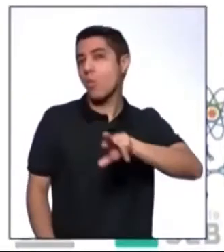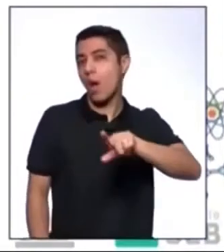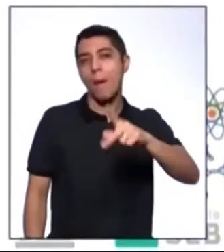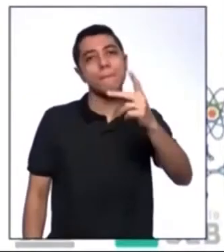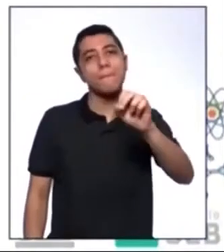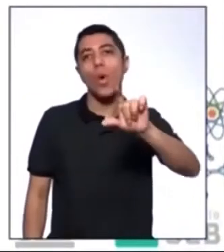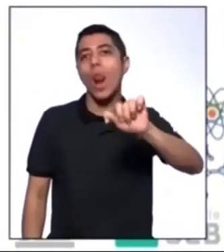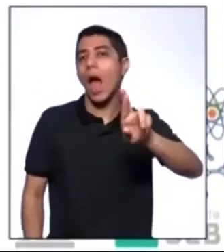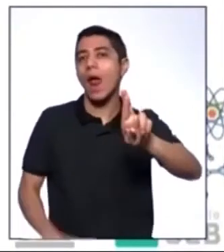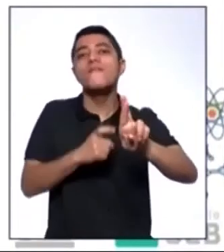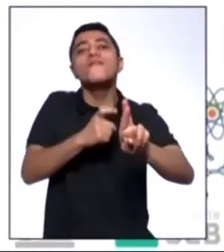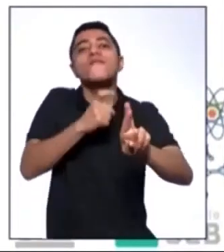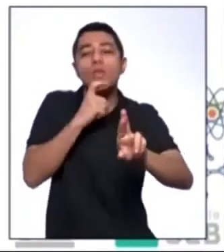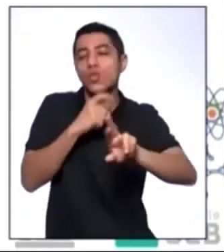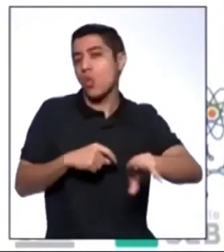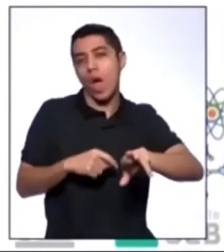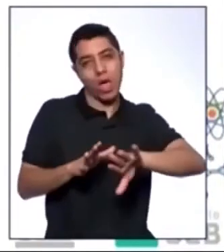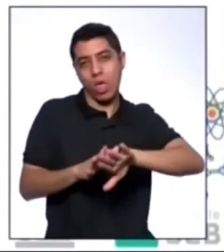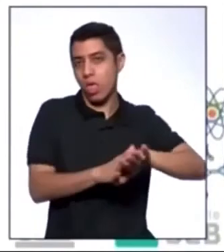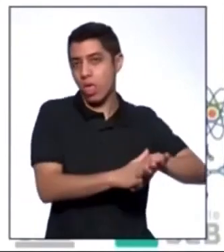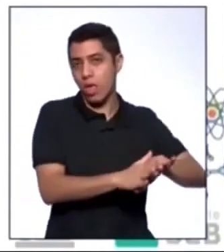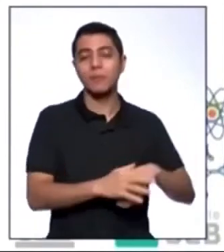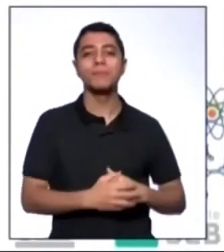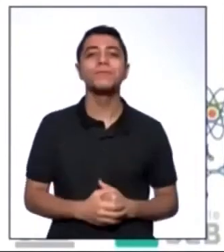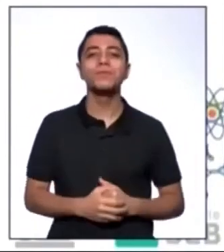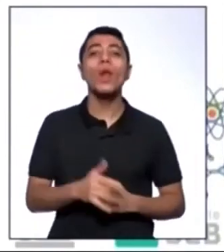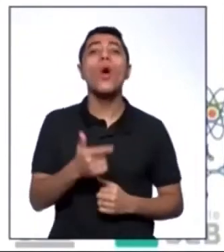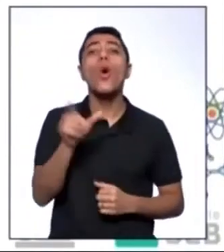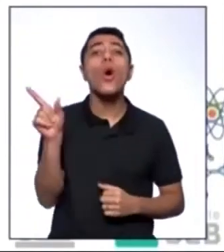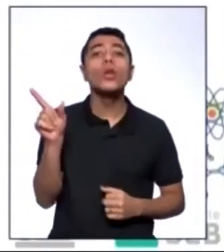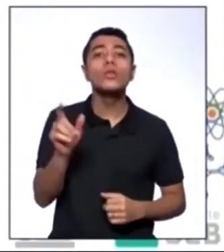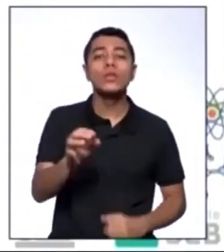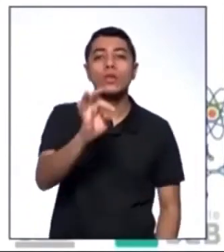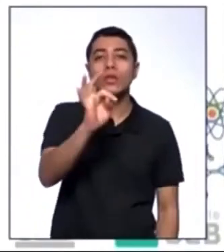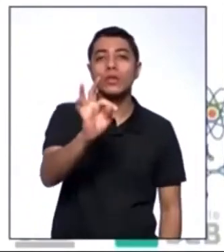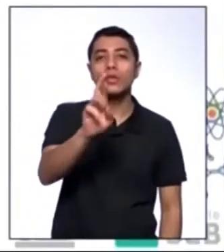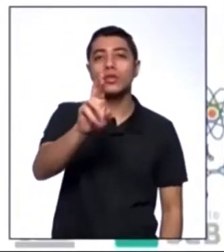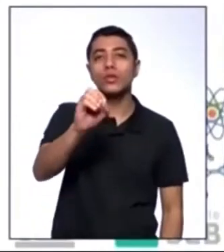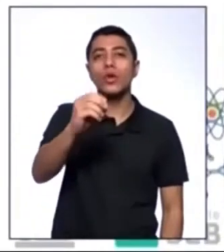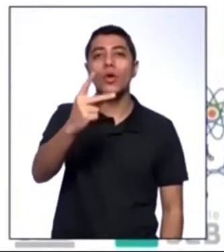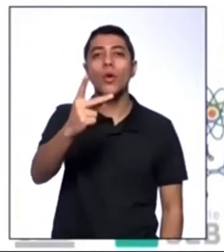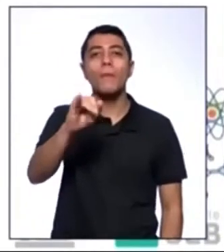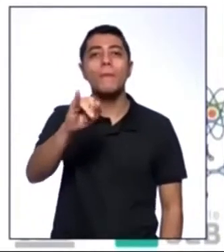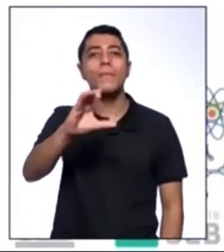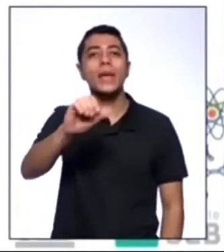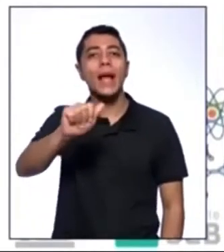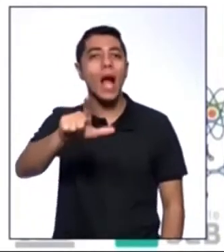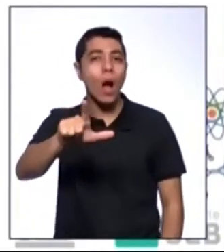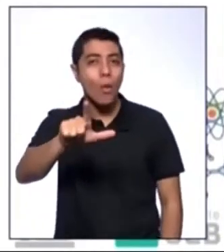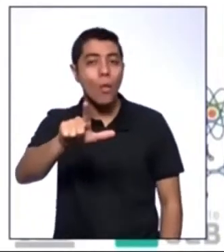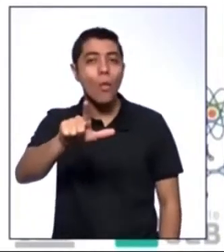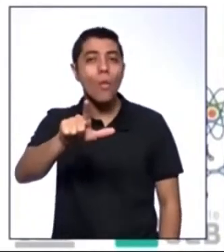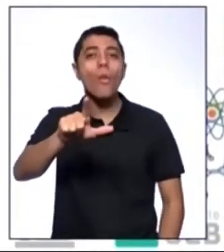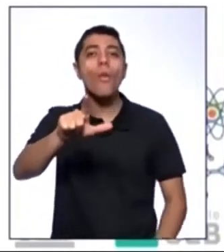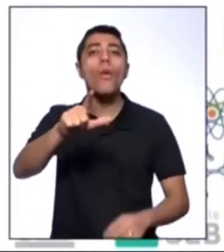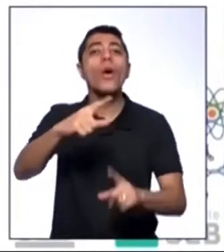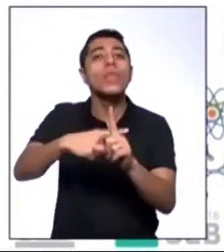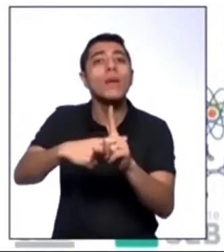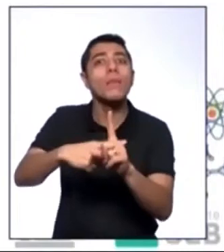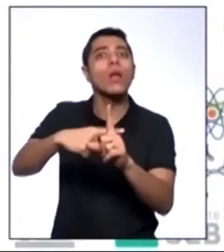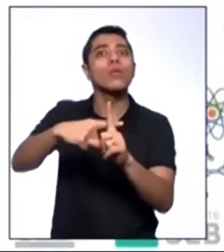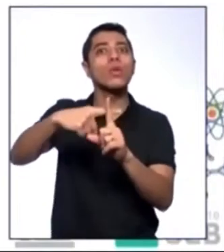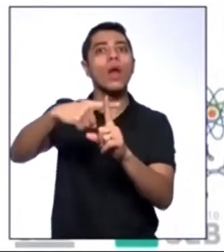clima tropical, onde as altas temperaturas estão bem distribuídas ao longo de todo o ano e as precipitações